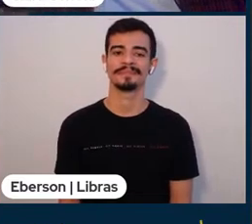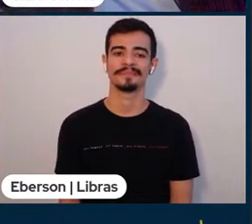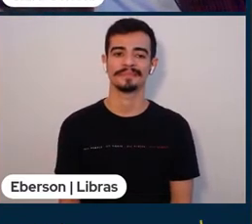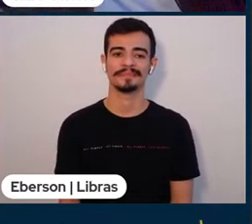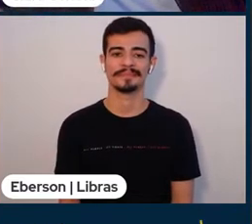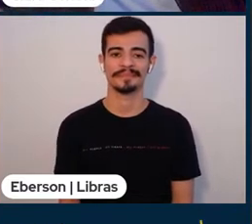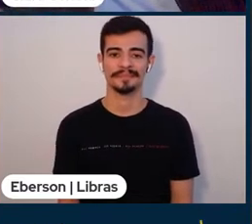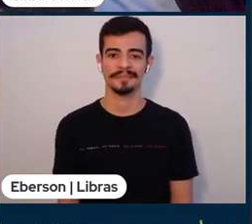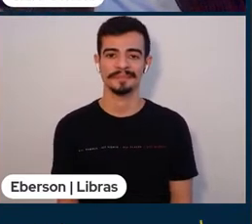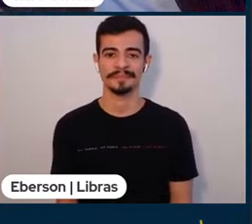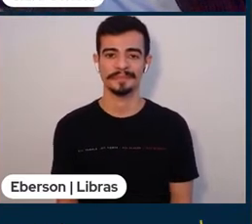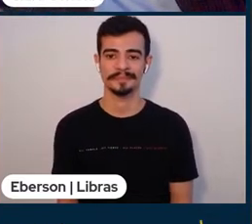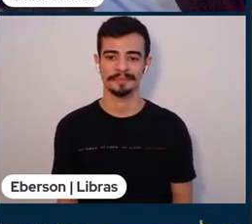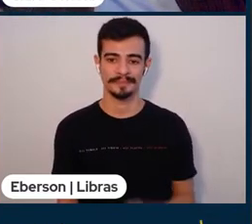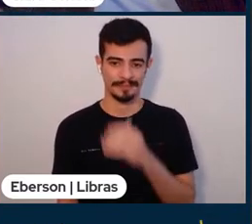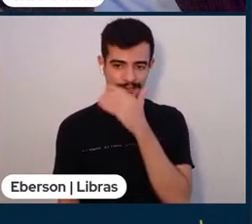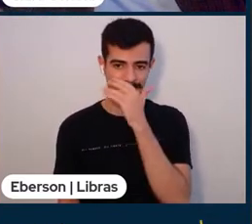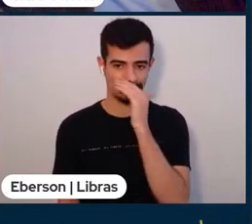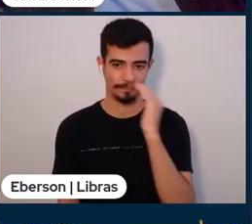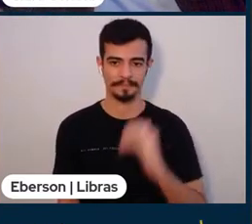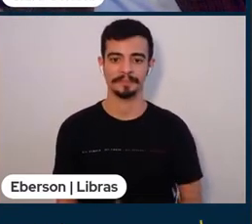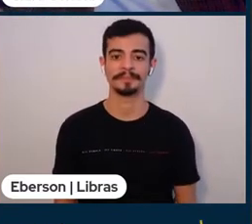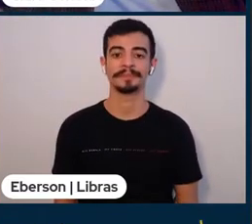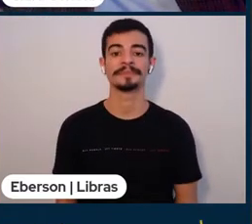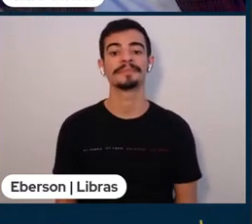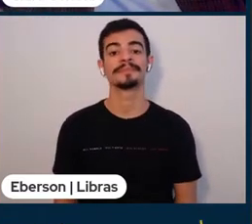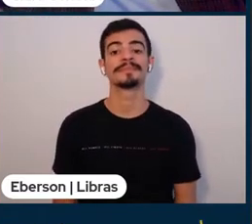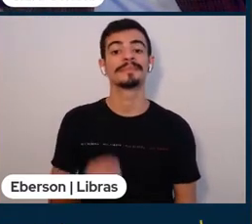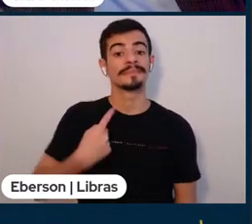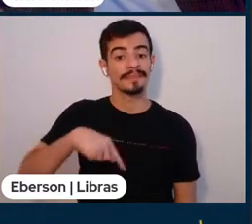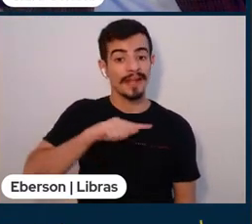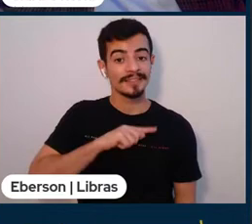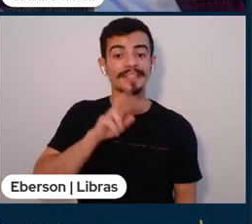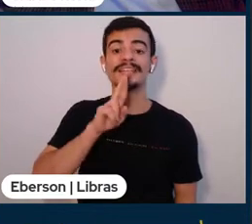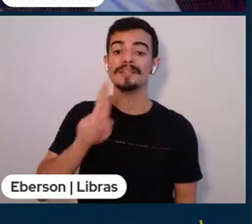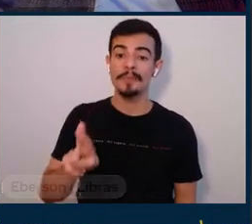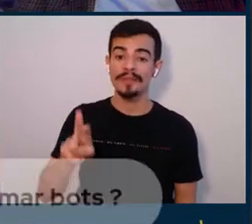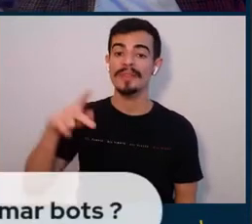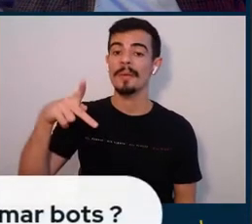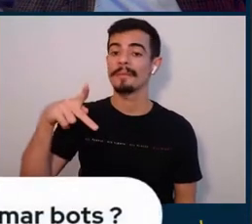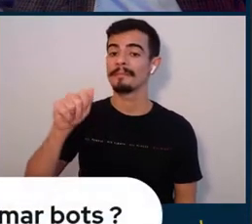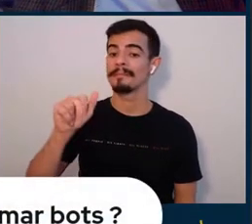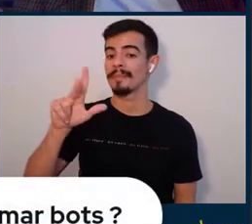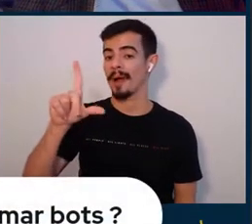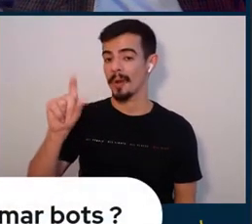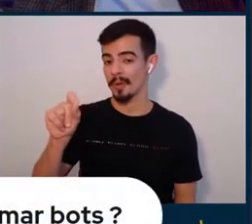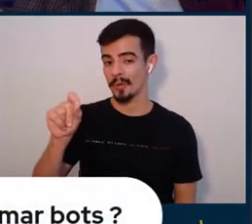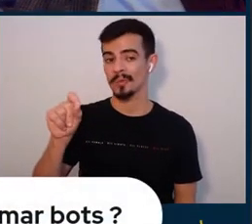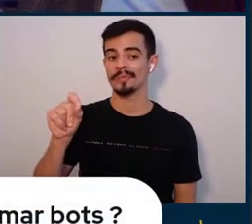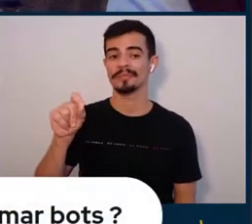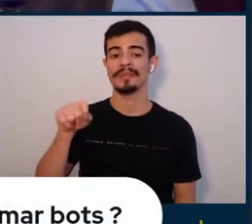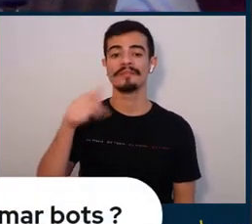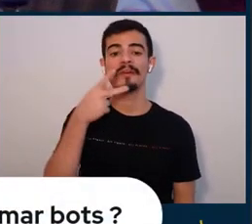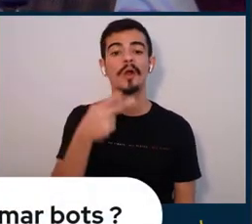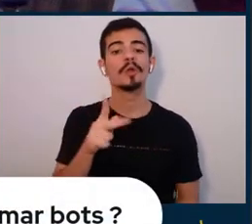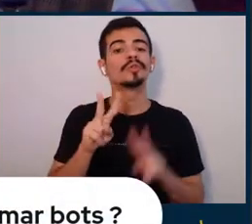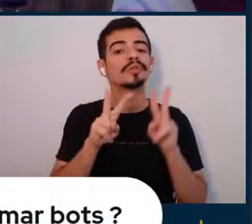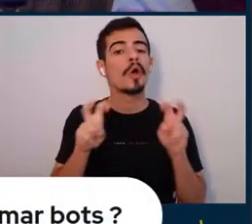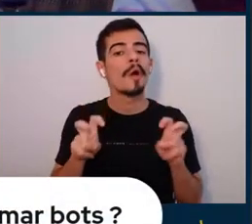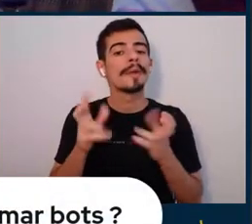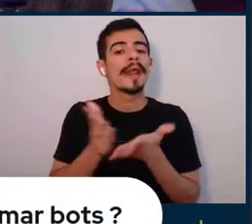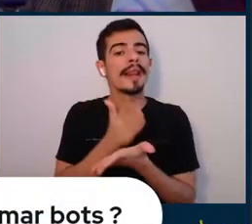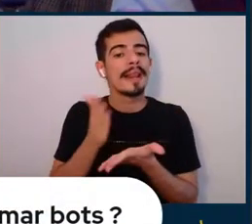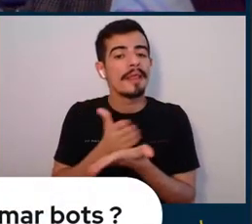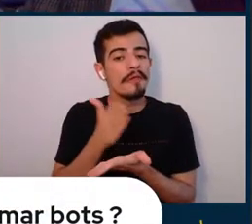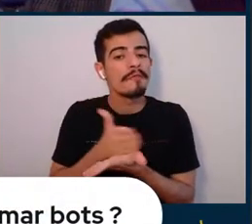Eu acho que, de certa forma, a gente já até respondeu a pergunta aqui do Paulo, né? O Paulo perguntou se tem alguma indicação de livros para